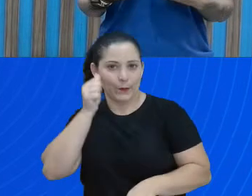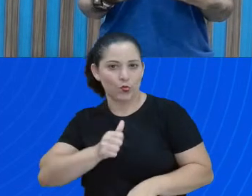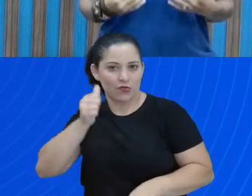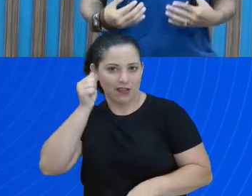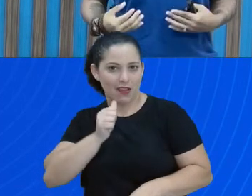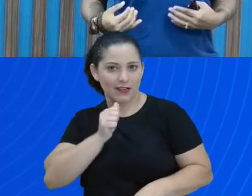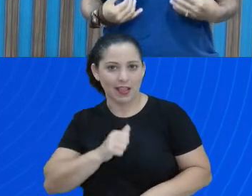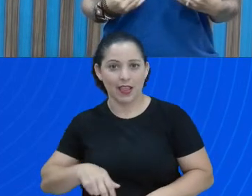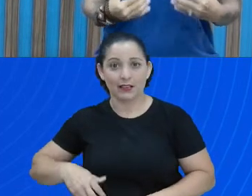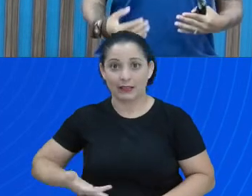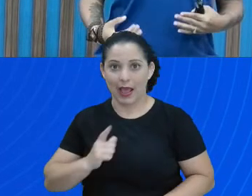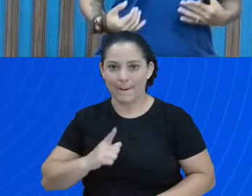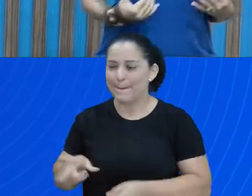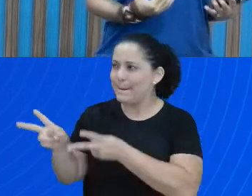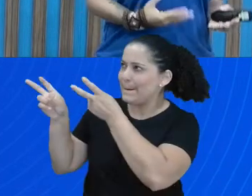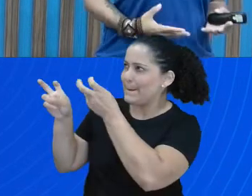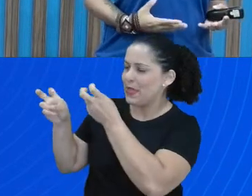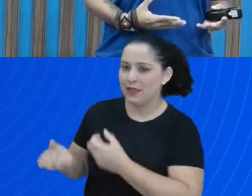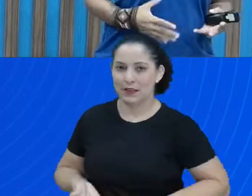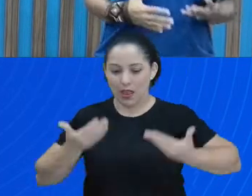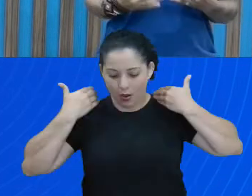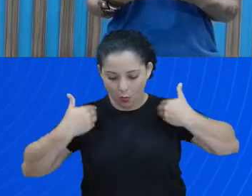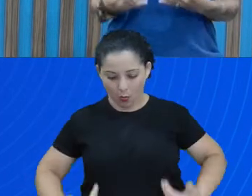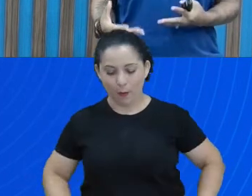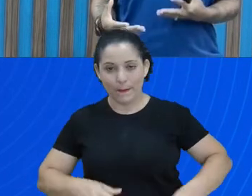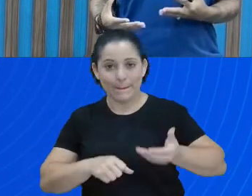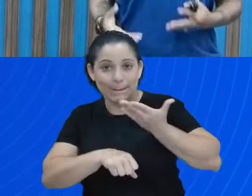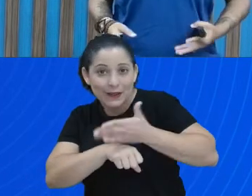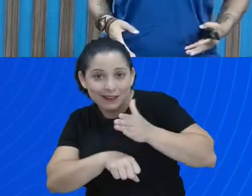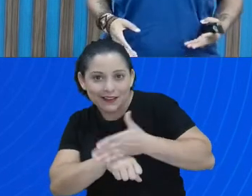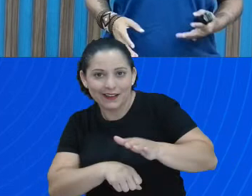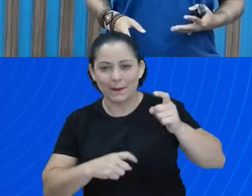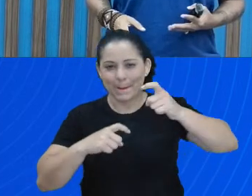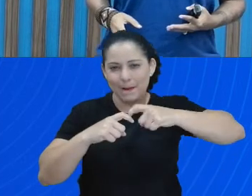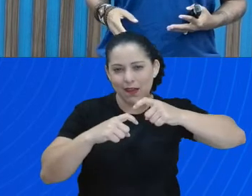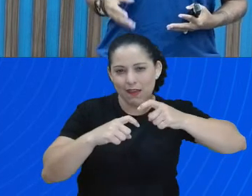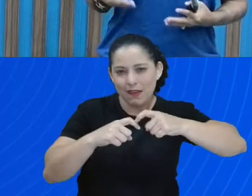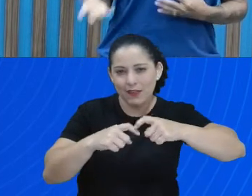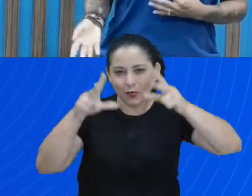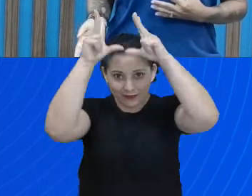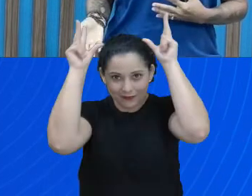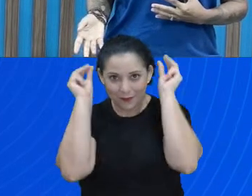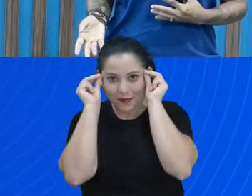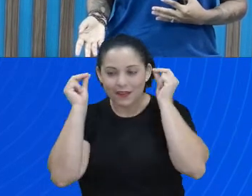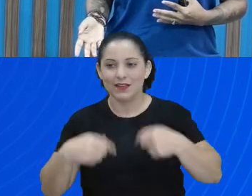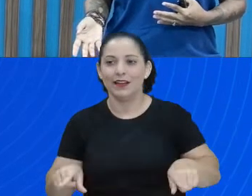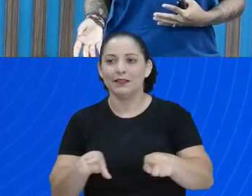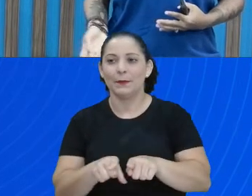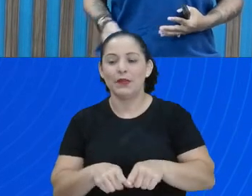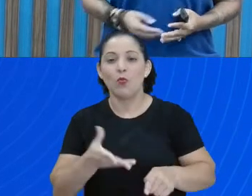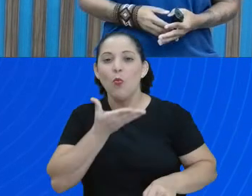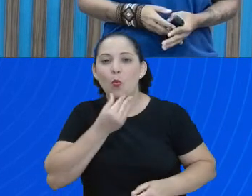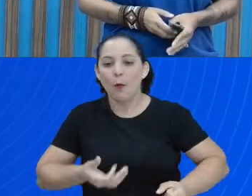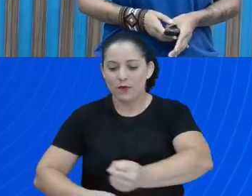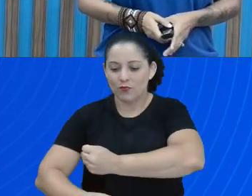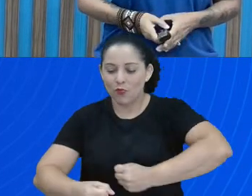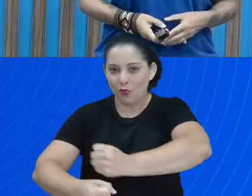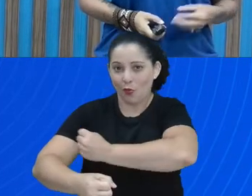a gente vê como as pessoas da área de saúde se vestem, né, toda de branco. Um outro rapaz, ele é o cozinheiro.